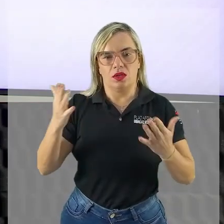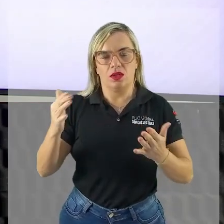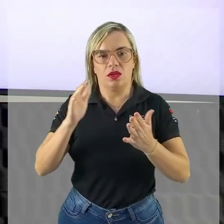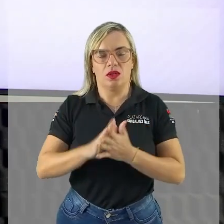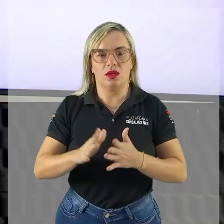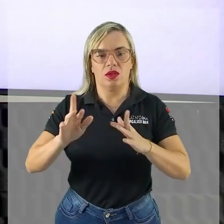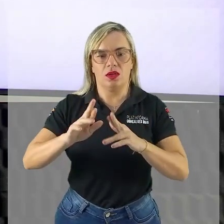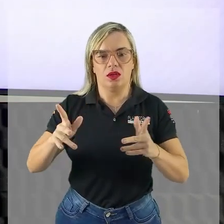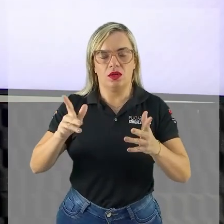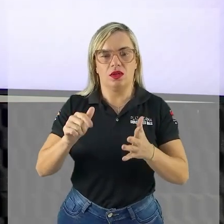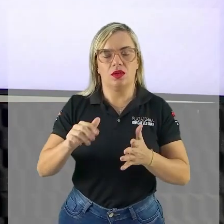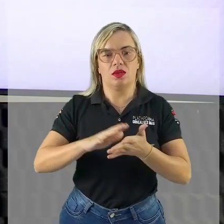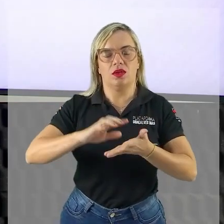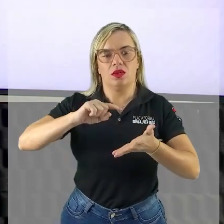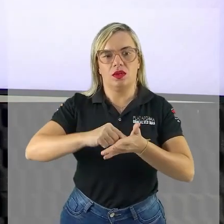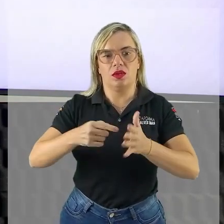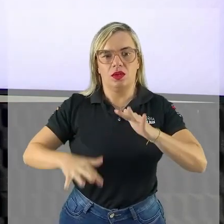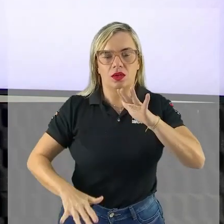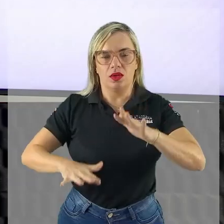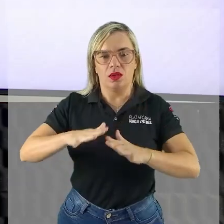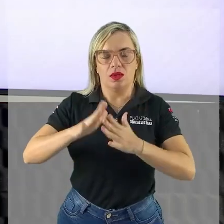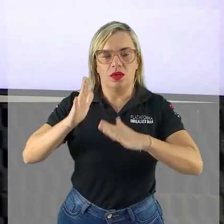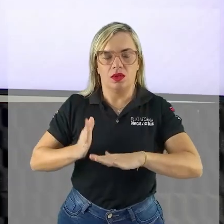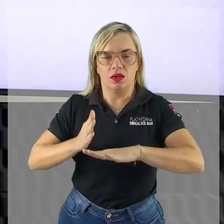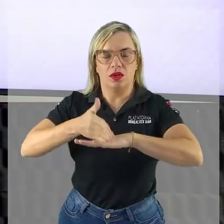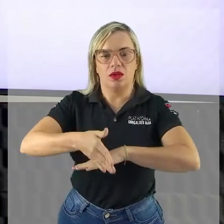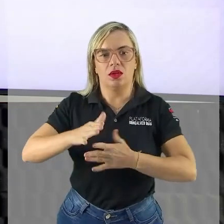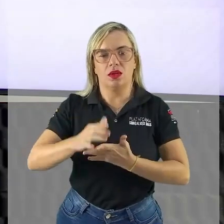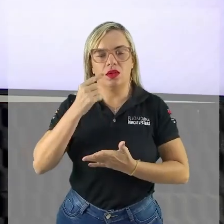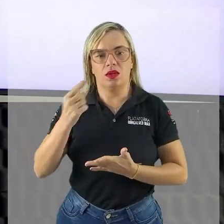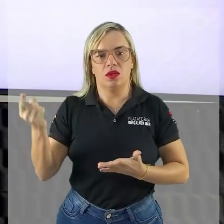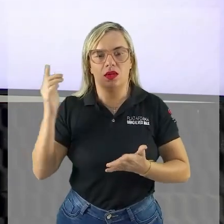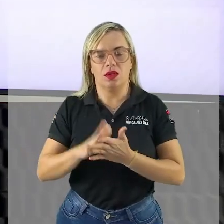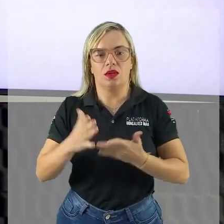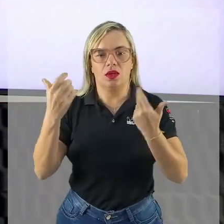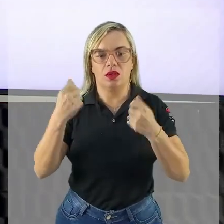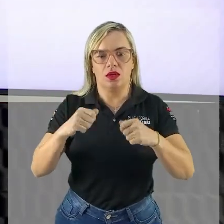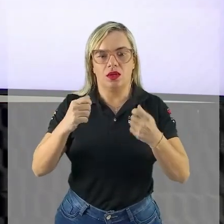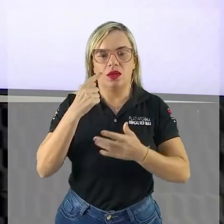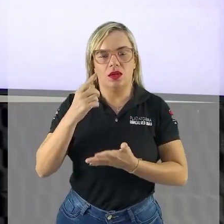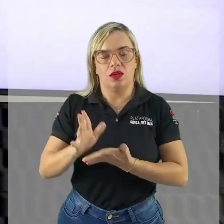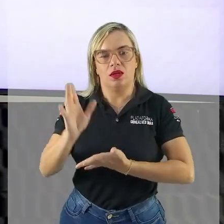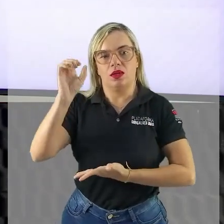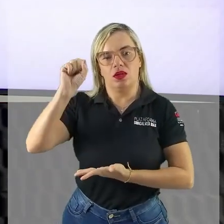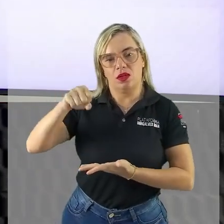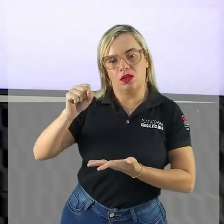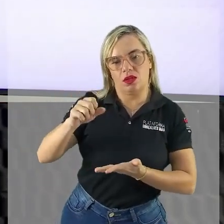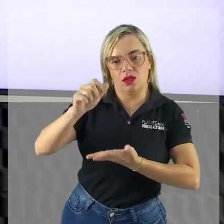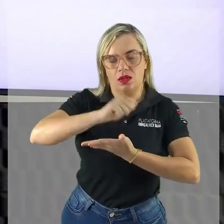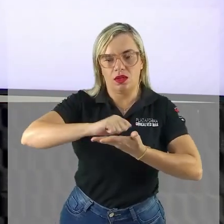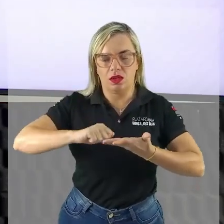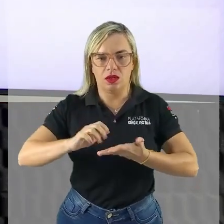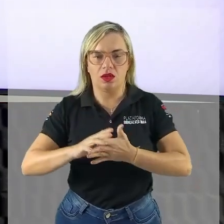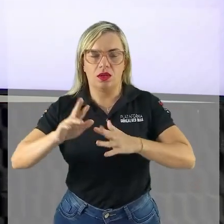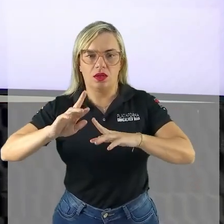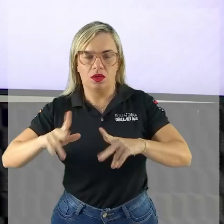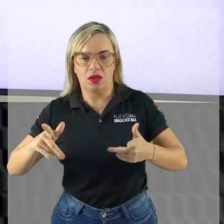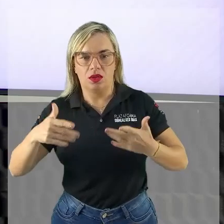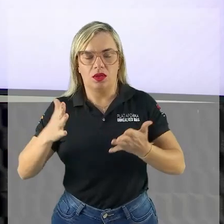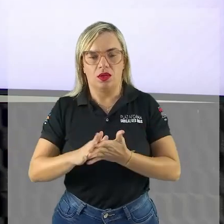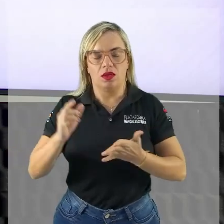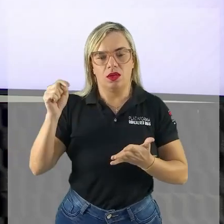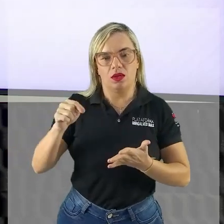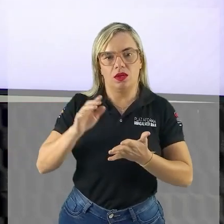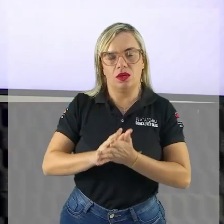na composição tua média final para a tua aprovação. Então você precisa apresentar, assim, um estilo de escrita diferente,